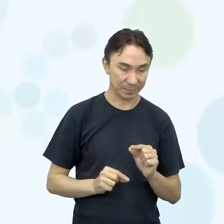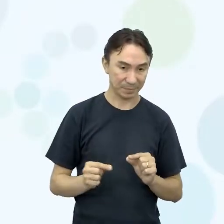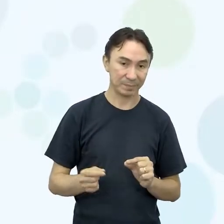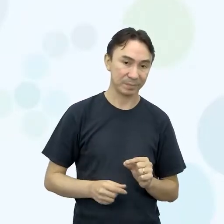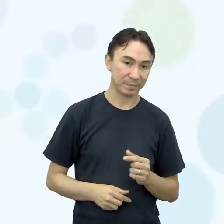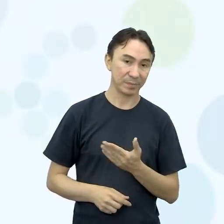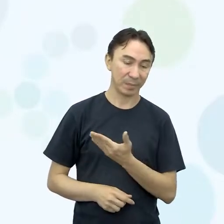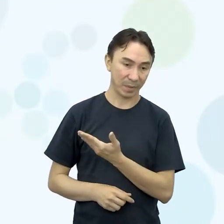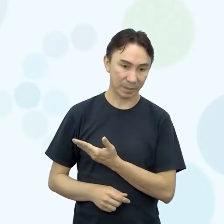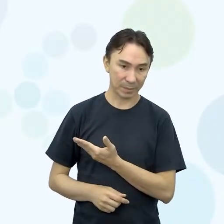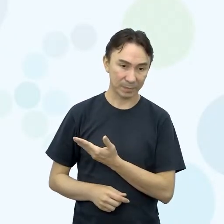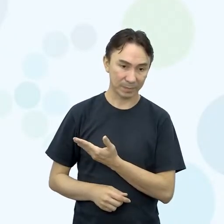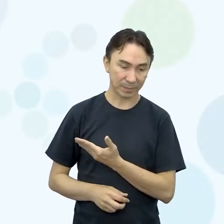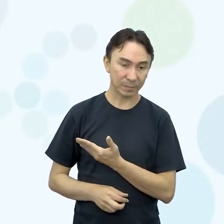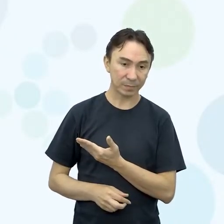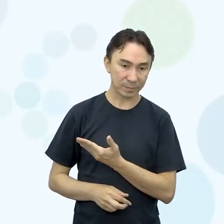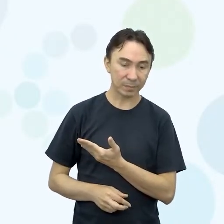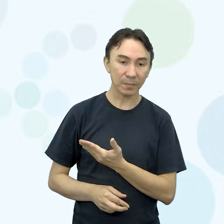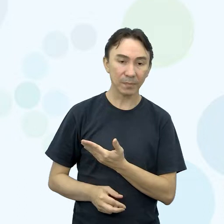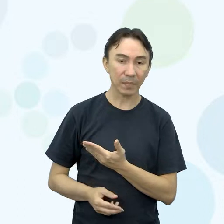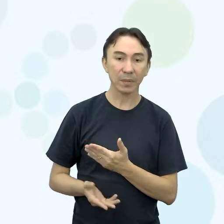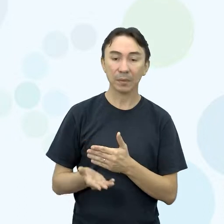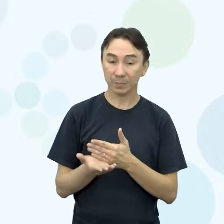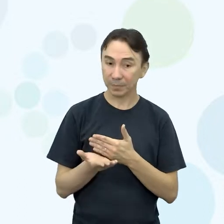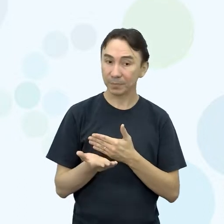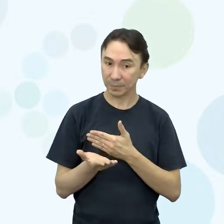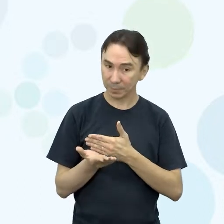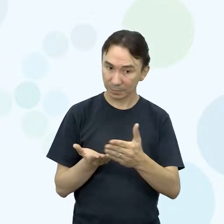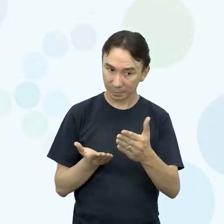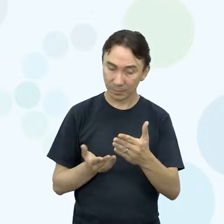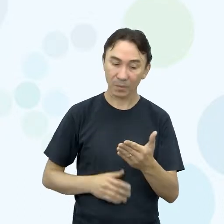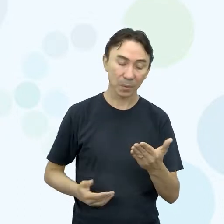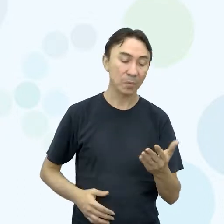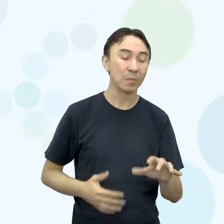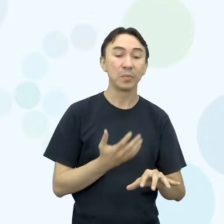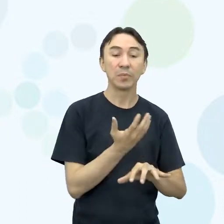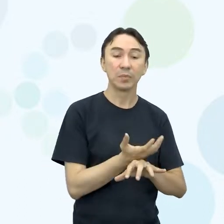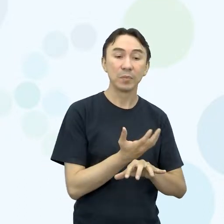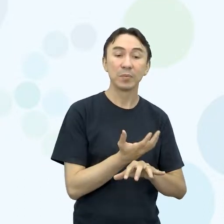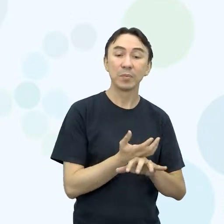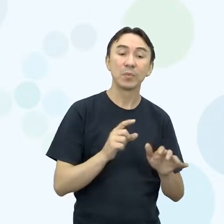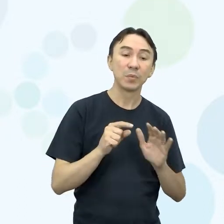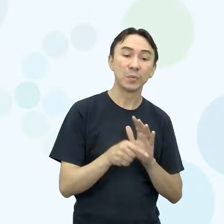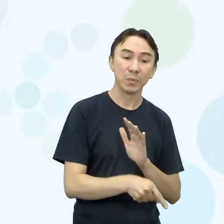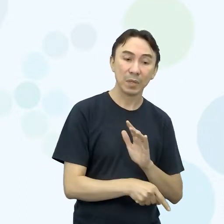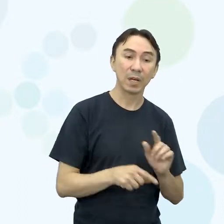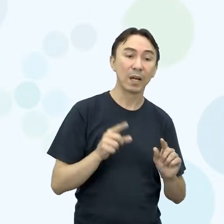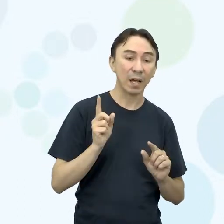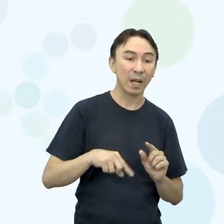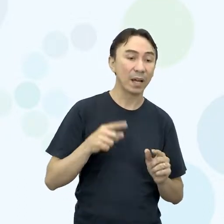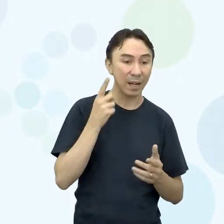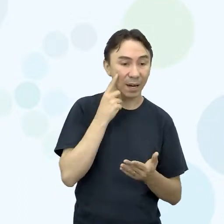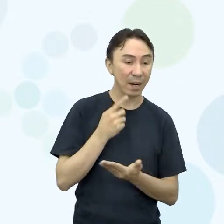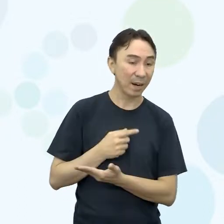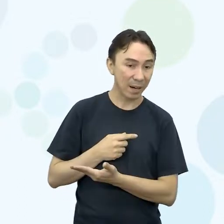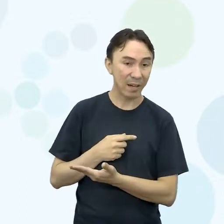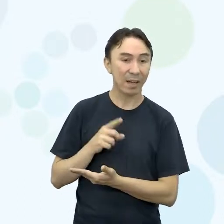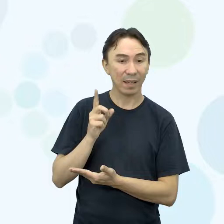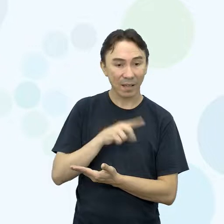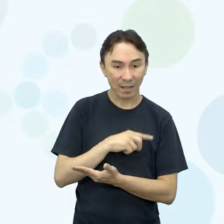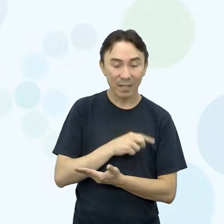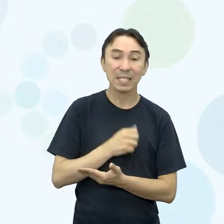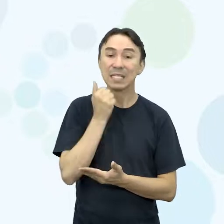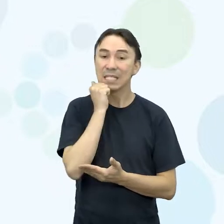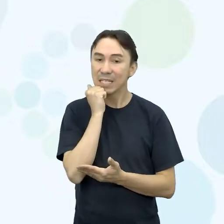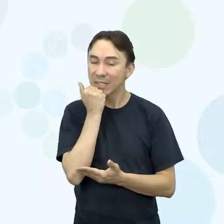né? O aprofundamento que a gente vai falar é ciência em ação e a unidade curricular seria o projeto da Casa